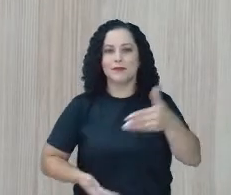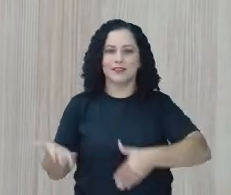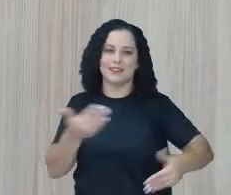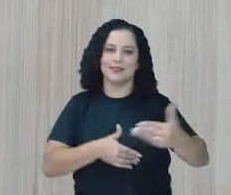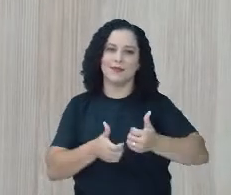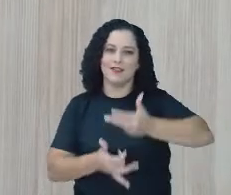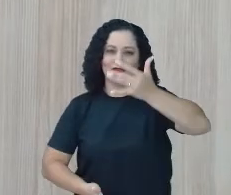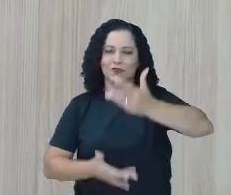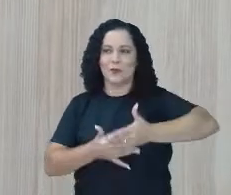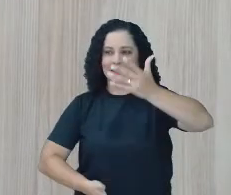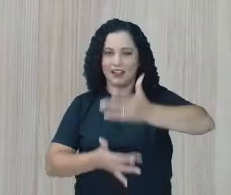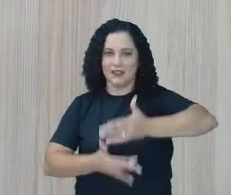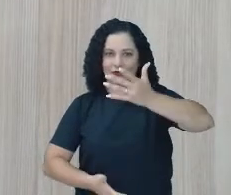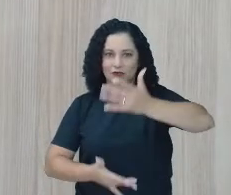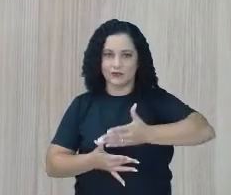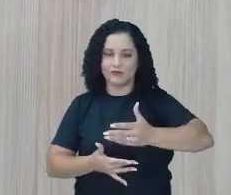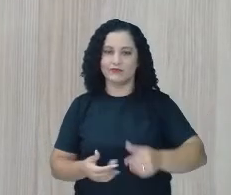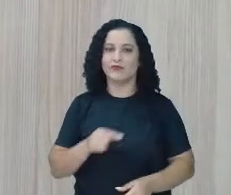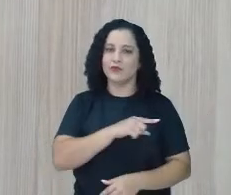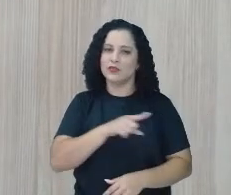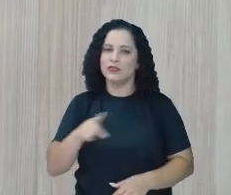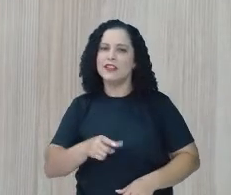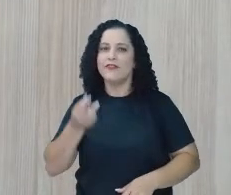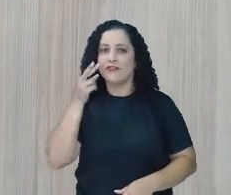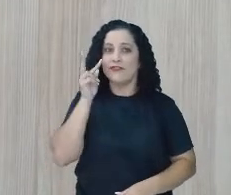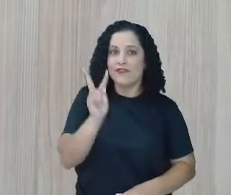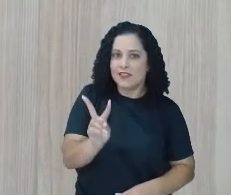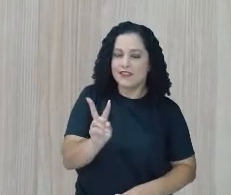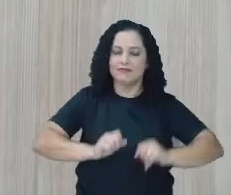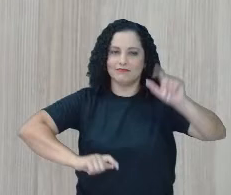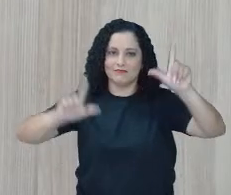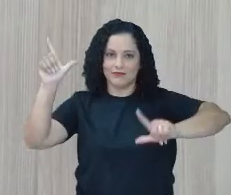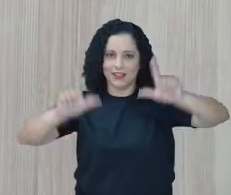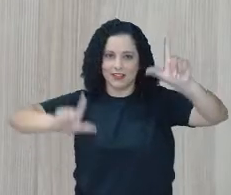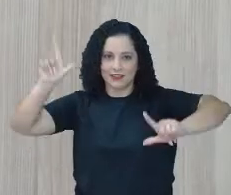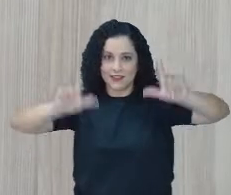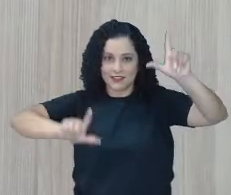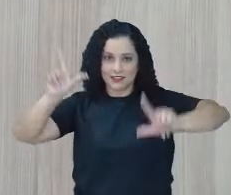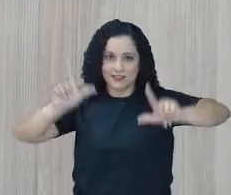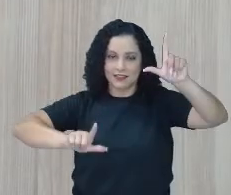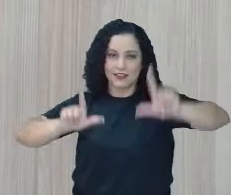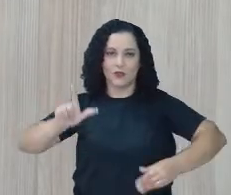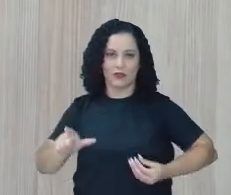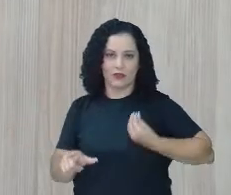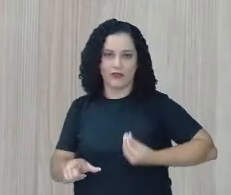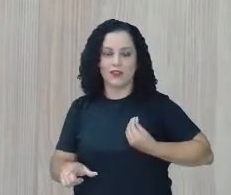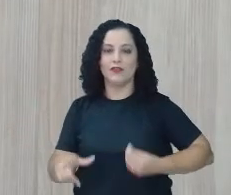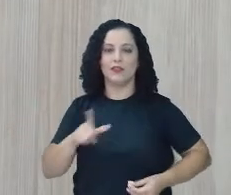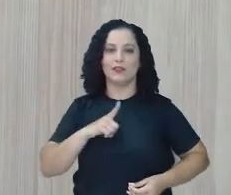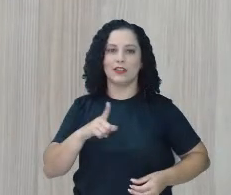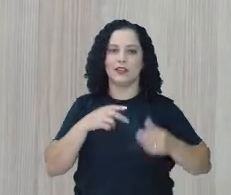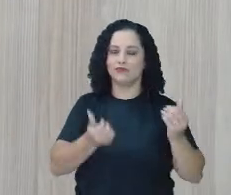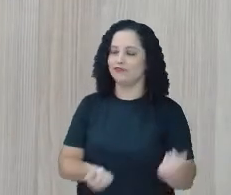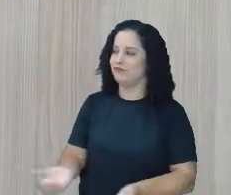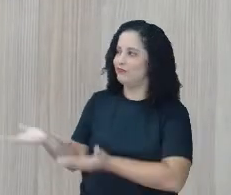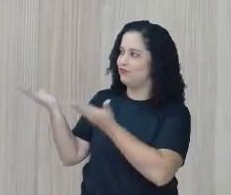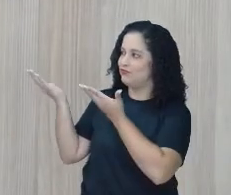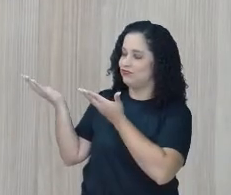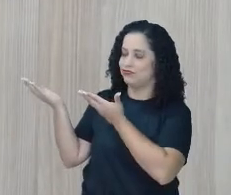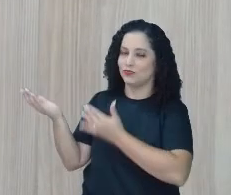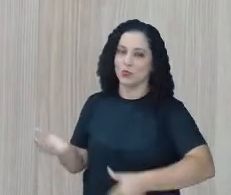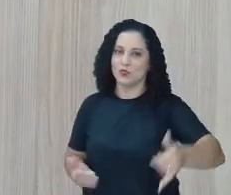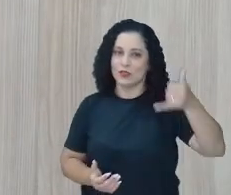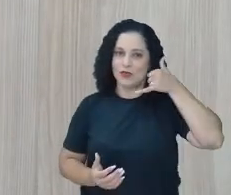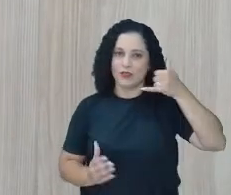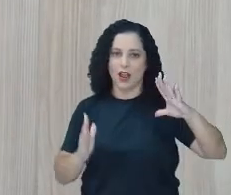certo? Se você está assistindo essa aula através da TV, Billy Jean vai colocar aí 2 QR Codes, tá? Você vai pegar o seu celular,